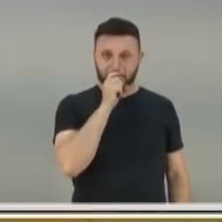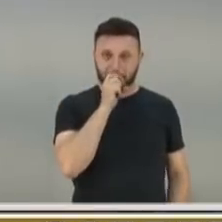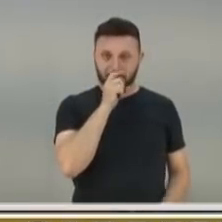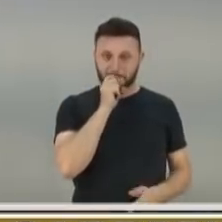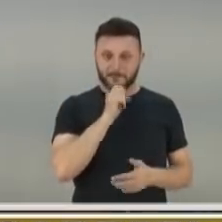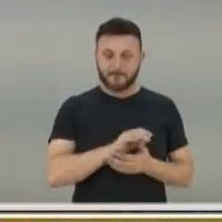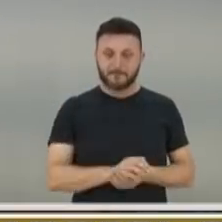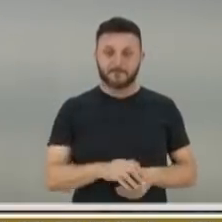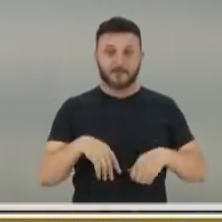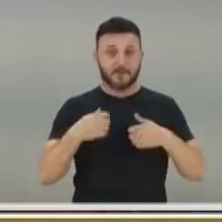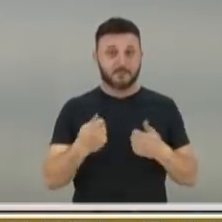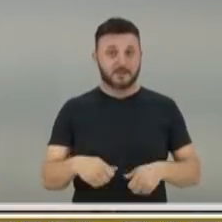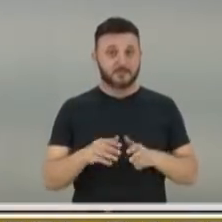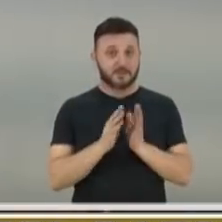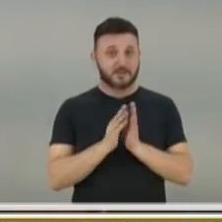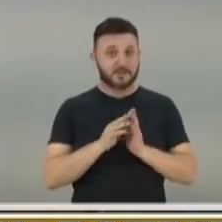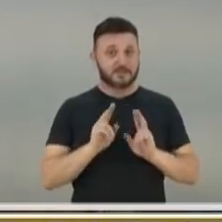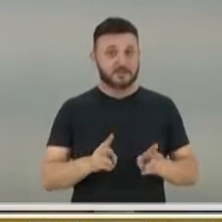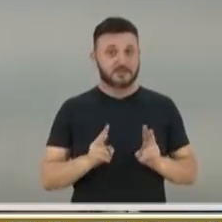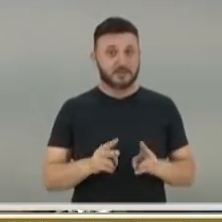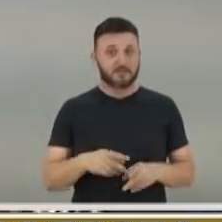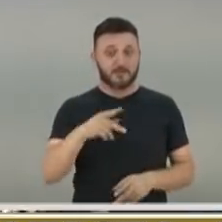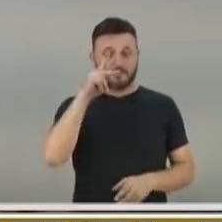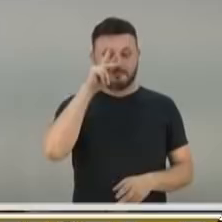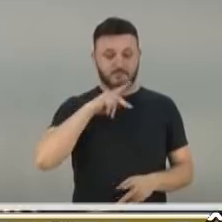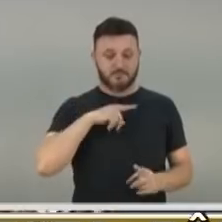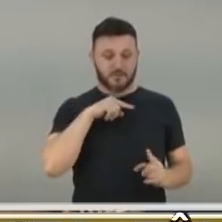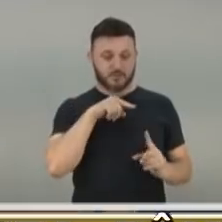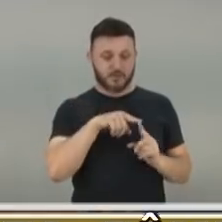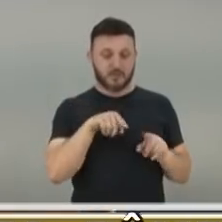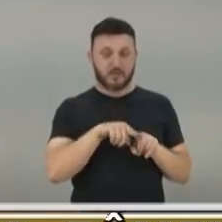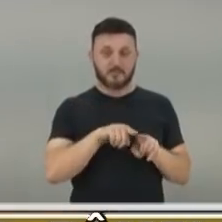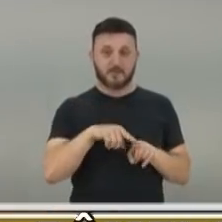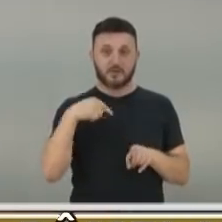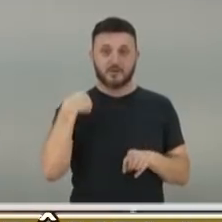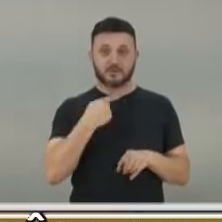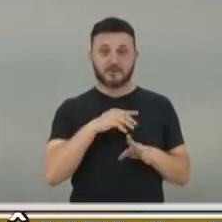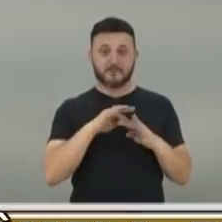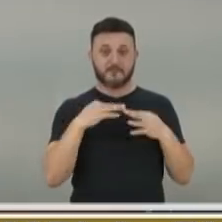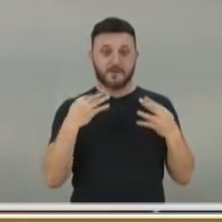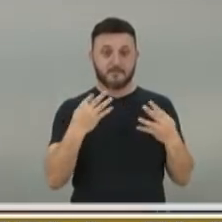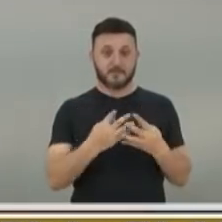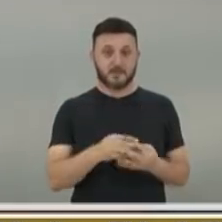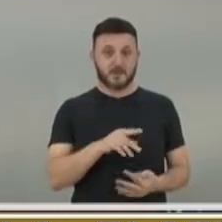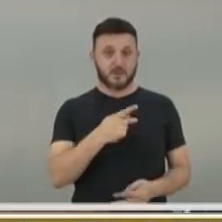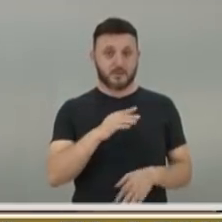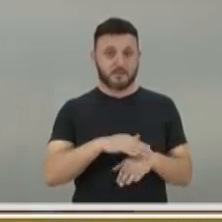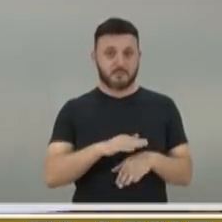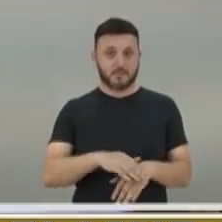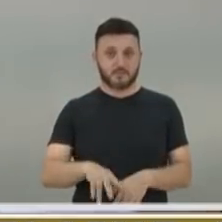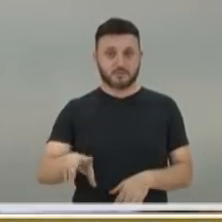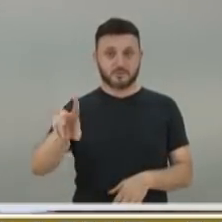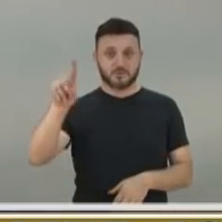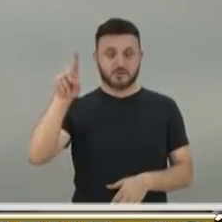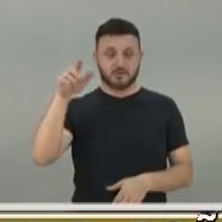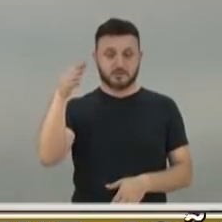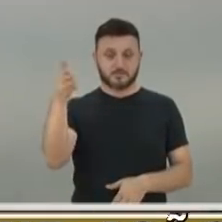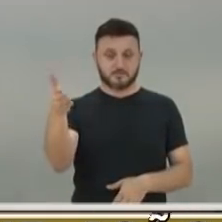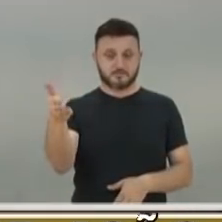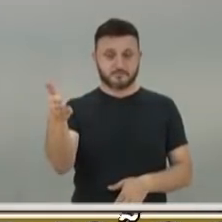Precisamos orar sempre na nossa intenção e na intenção da nossa família. Estenda a sua mão direita em direção a essa